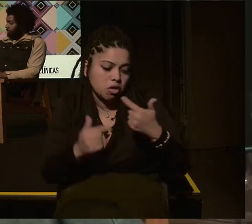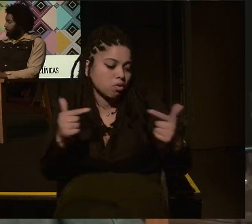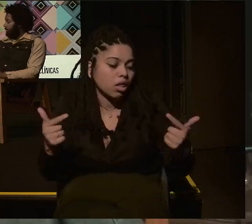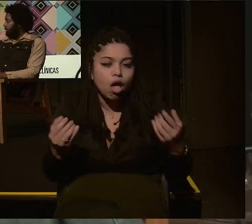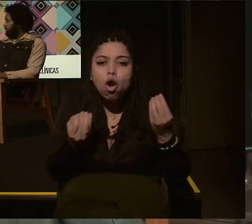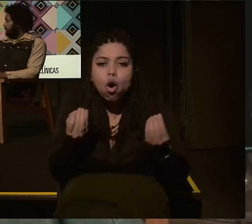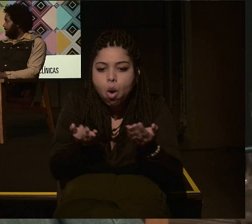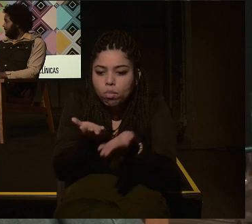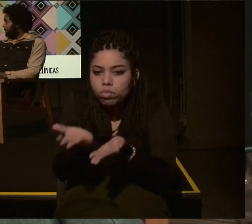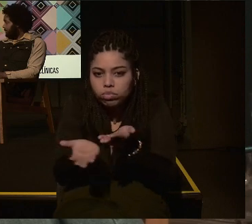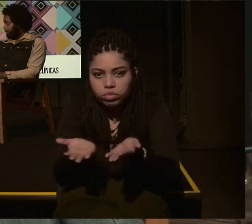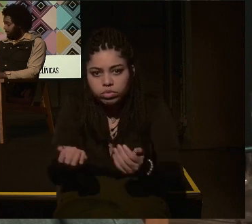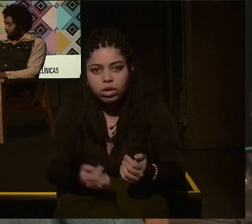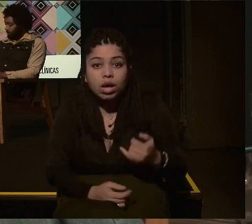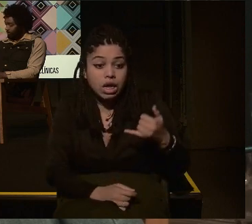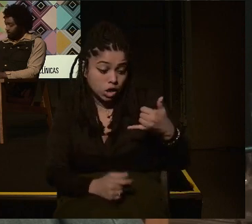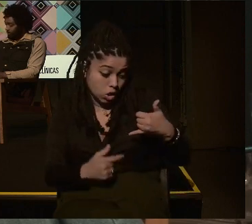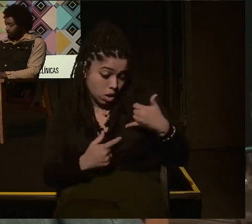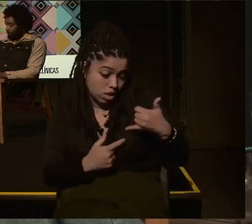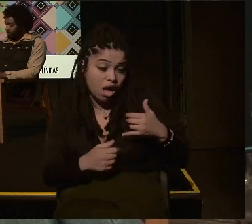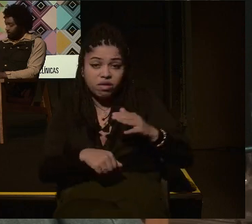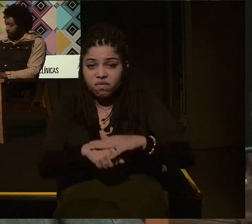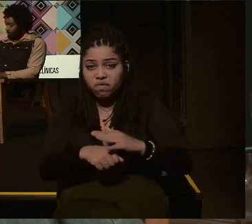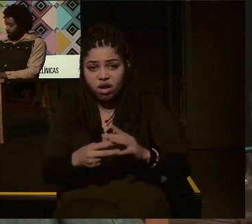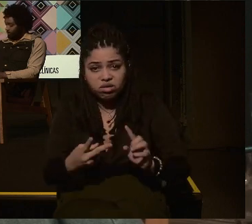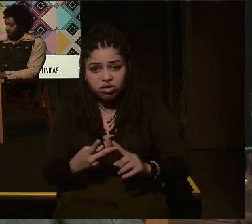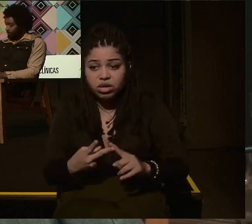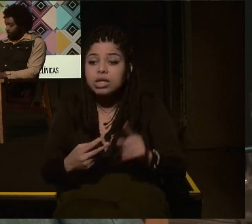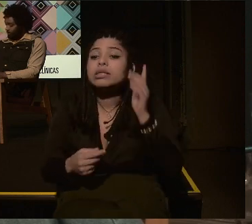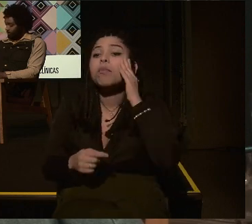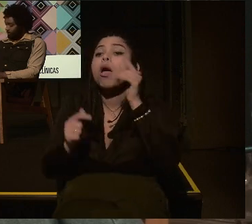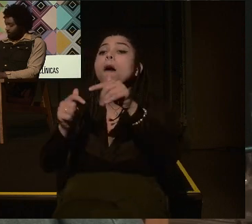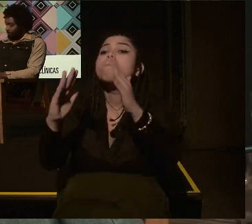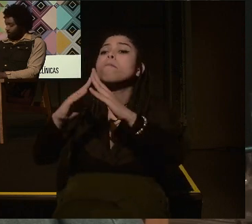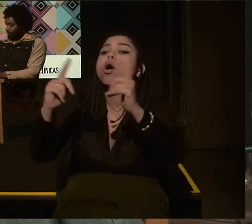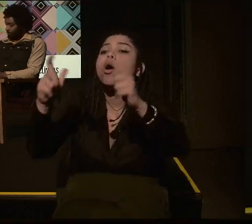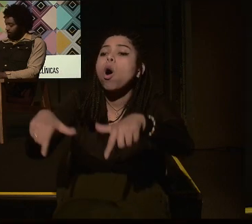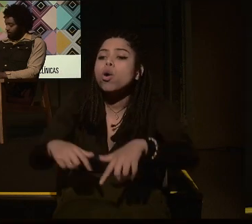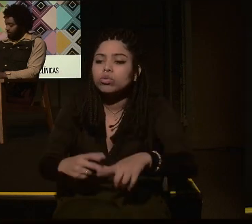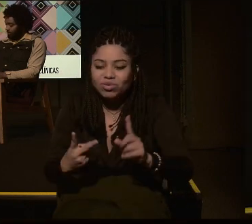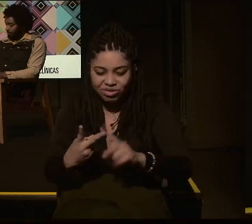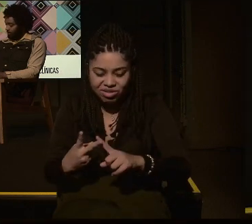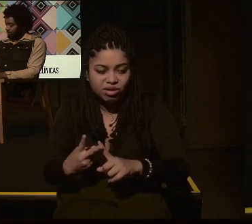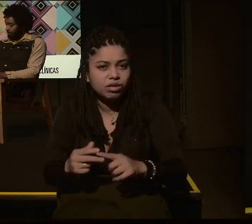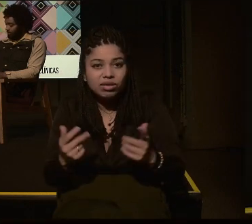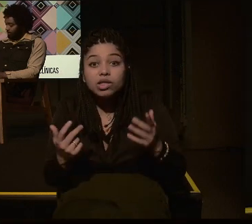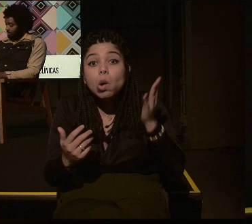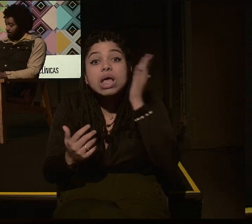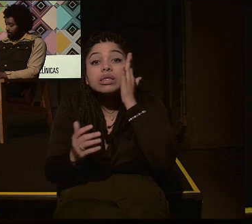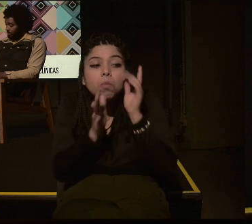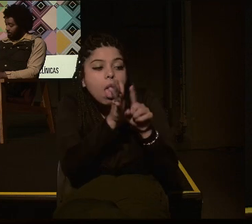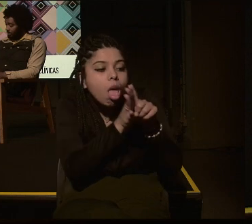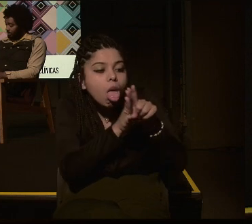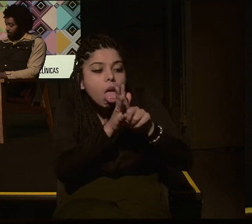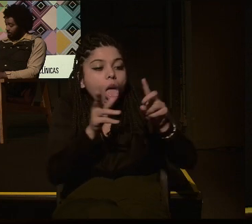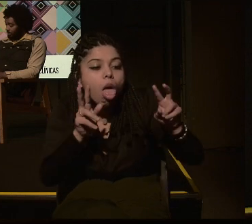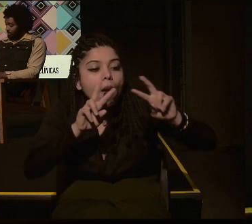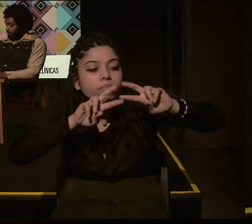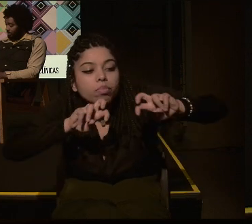A gente faz isso com idade, a gente faz isso com território, a gente faz isso com uma série de fatores. Se tem mãe, se não